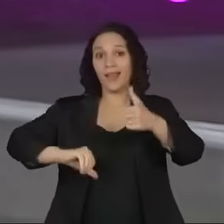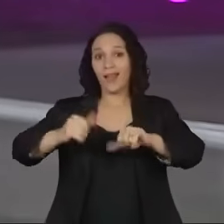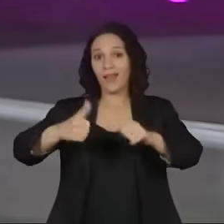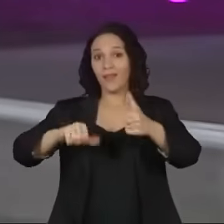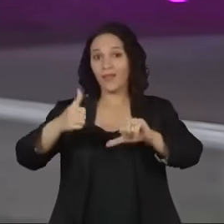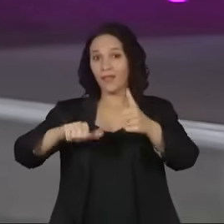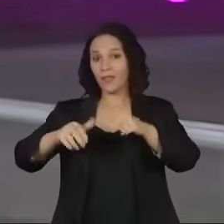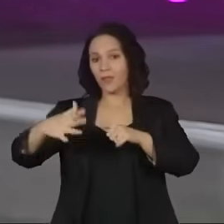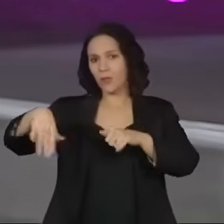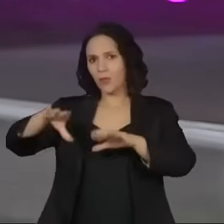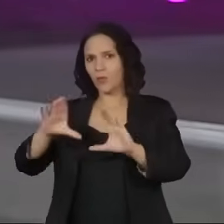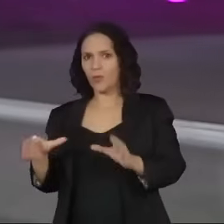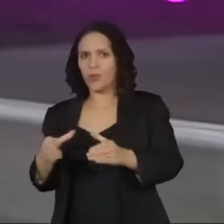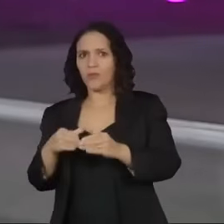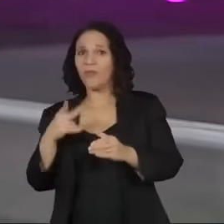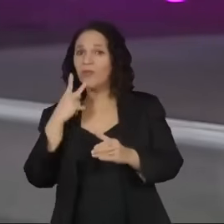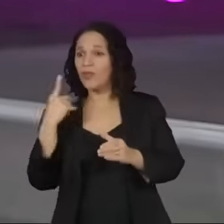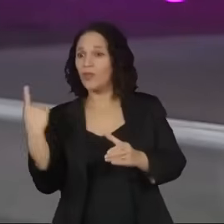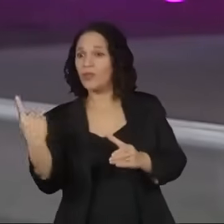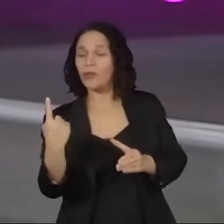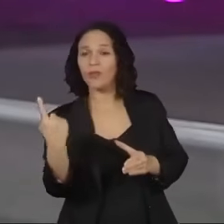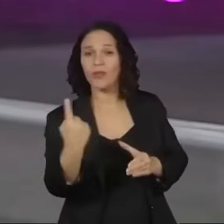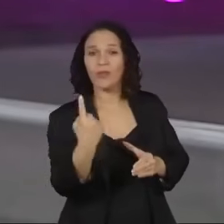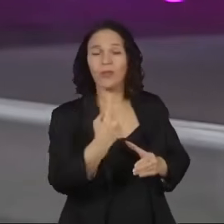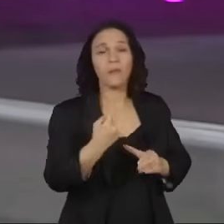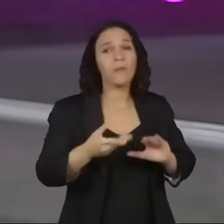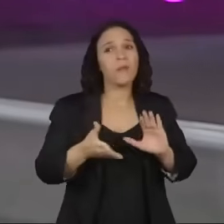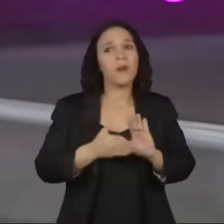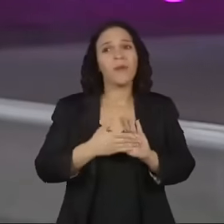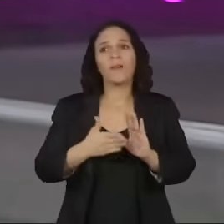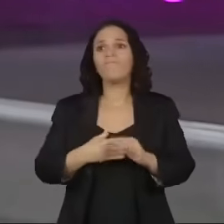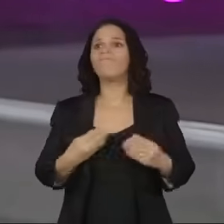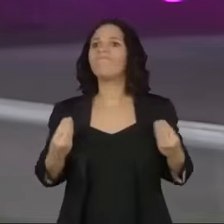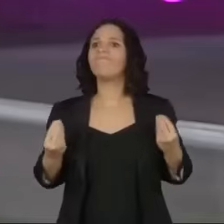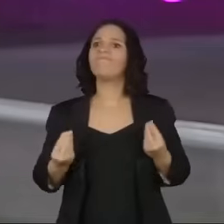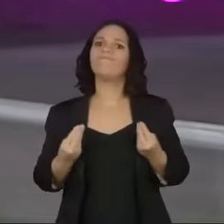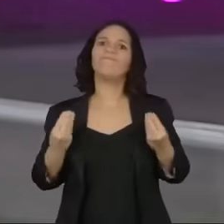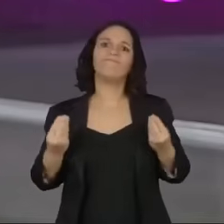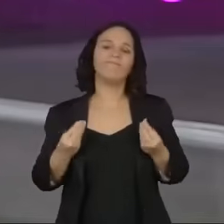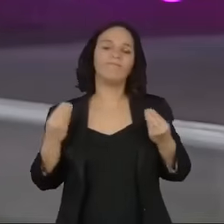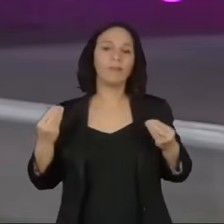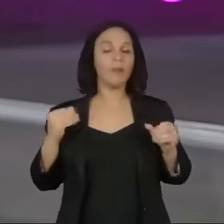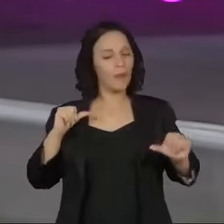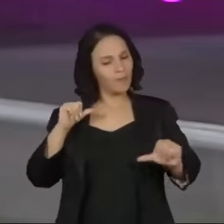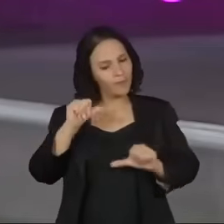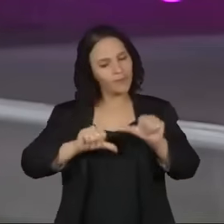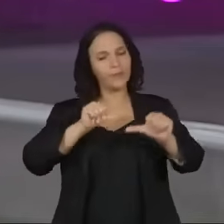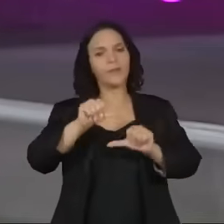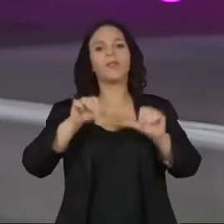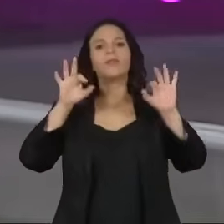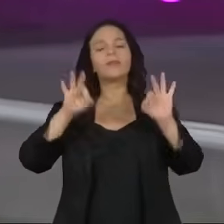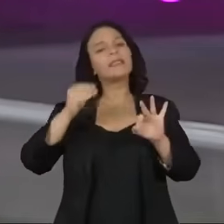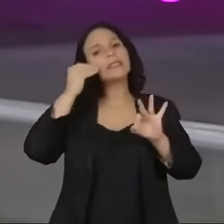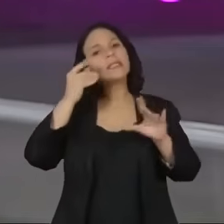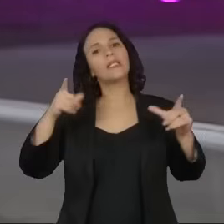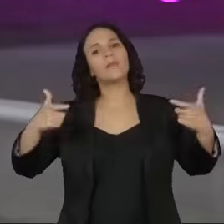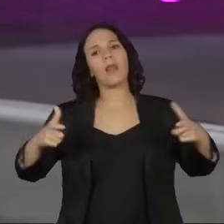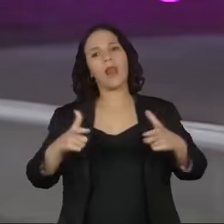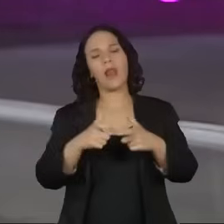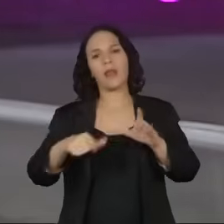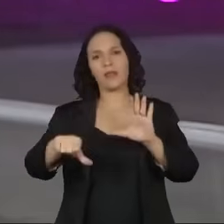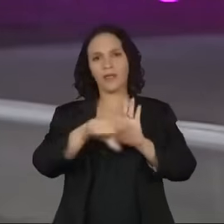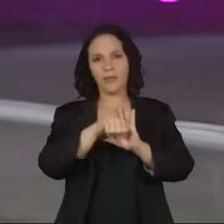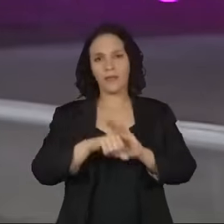do grupo é de que sozinhas as propostas sejam insuficientes para modernizar o combate ao crime organizado.